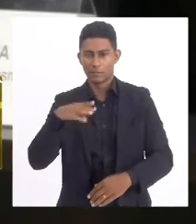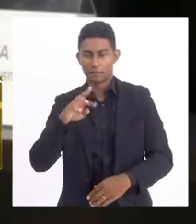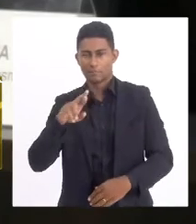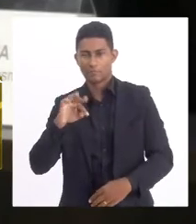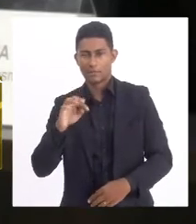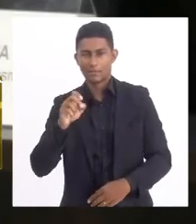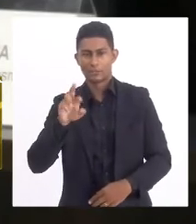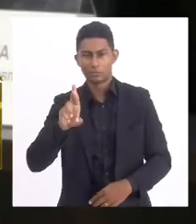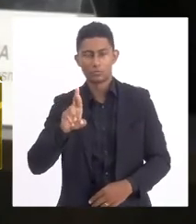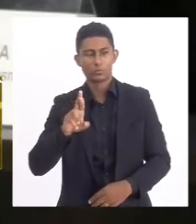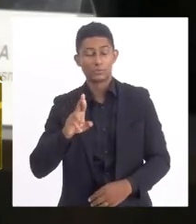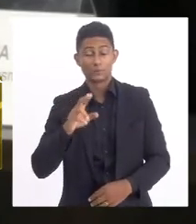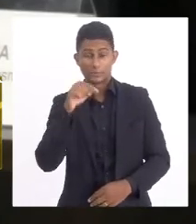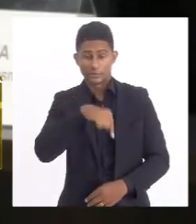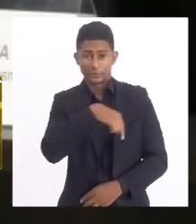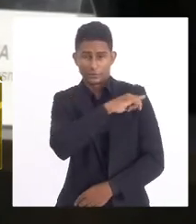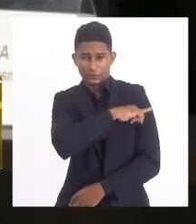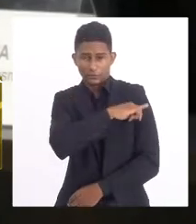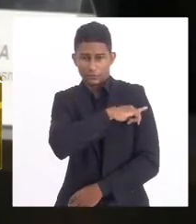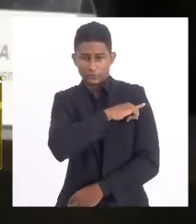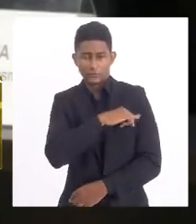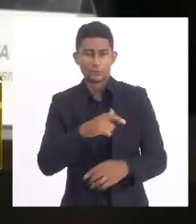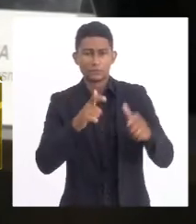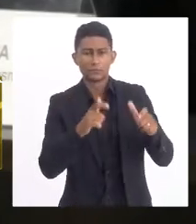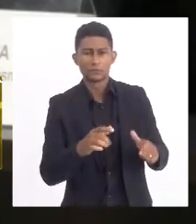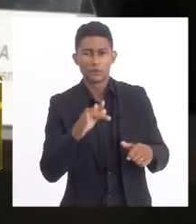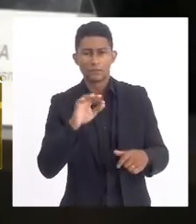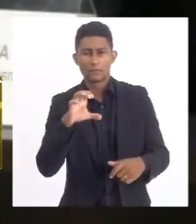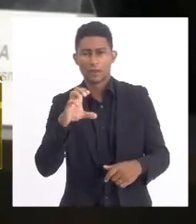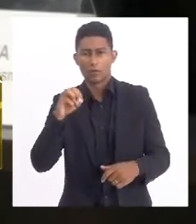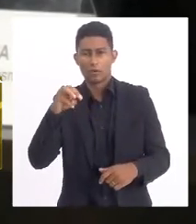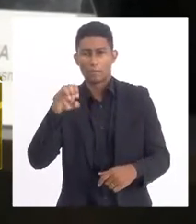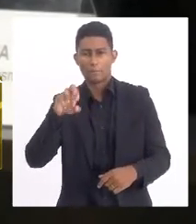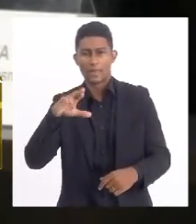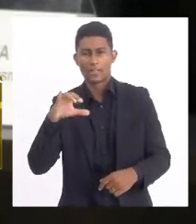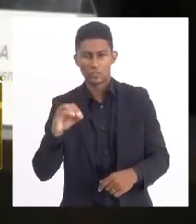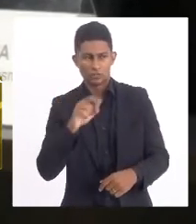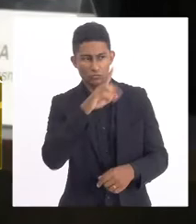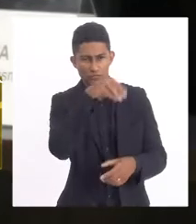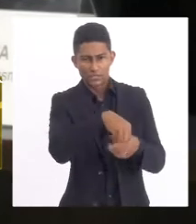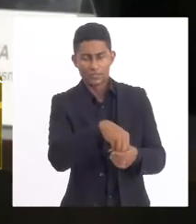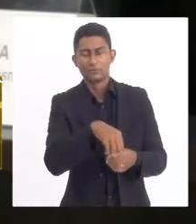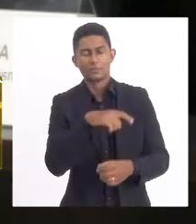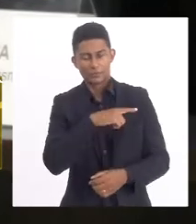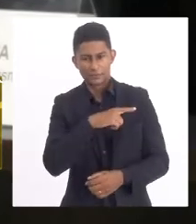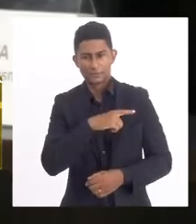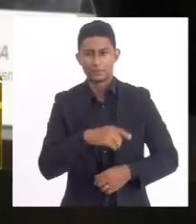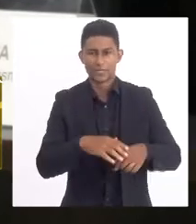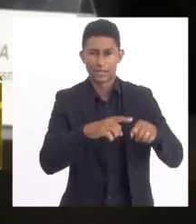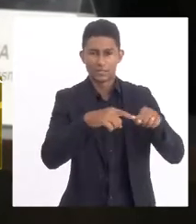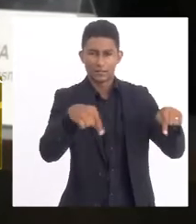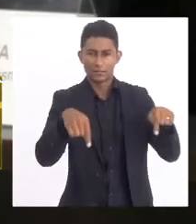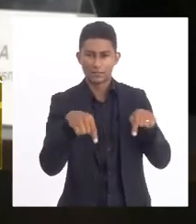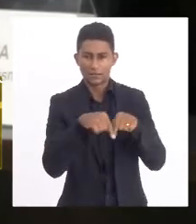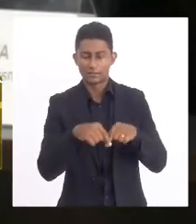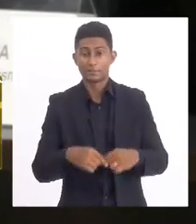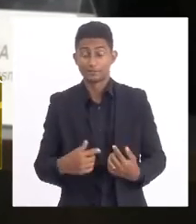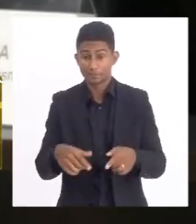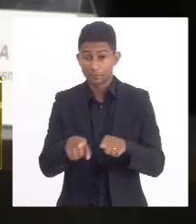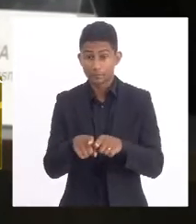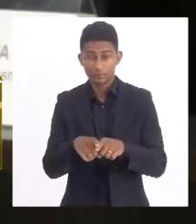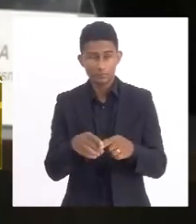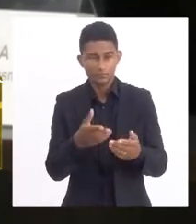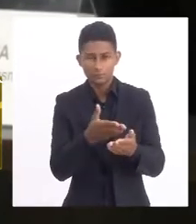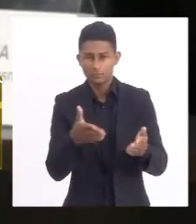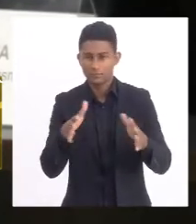Ministro inauguraram aqui no Rio ele é na Fecomércio o que muito nos honra e nos dá prazer e cumprimentar também todos os